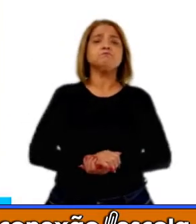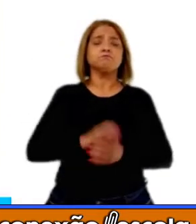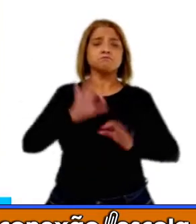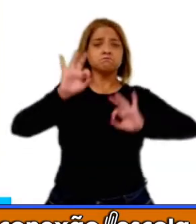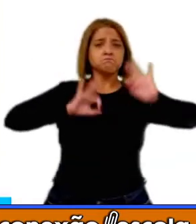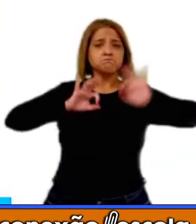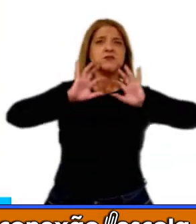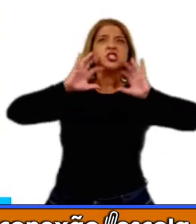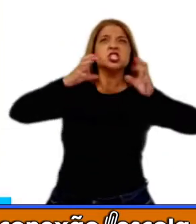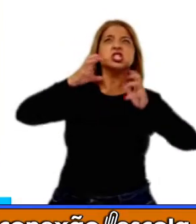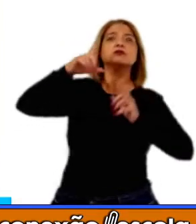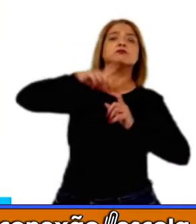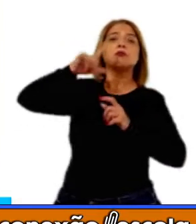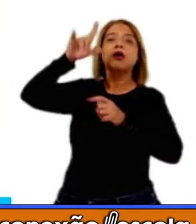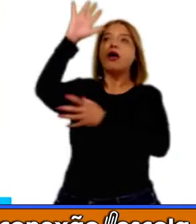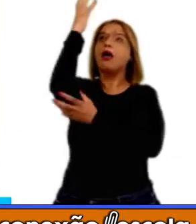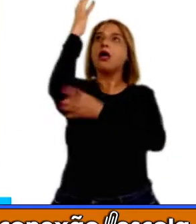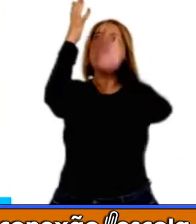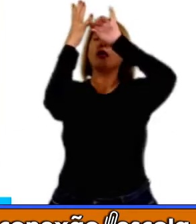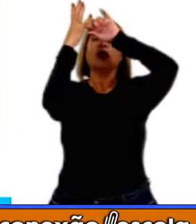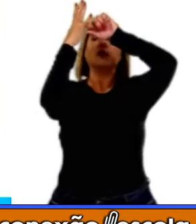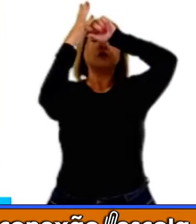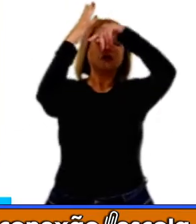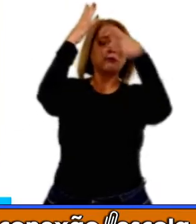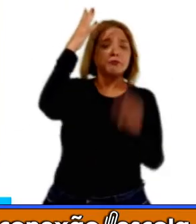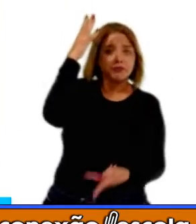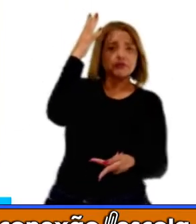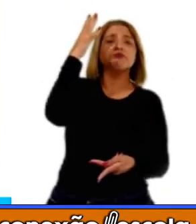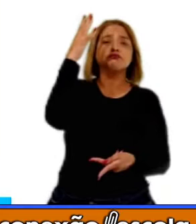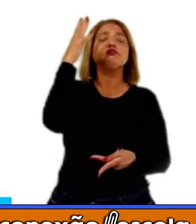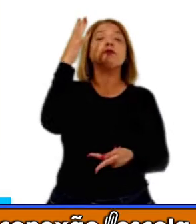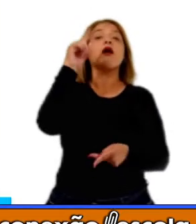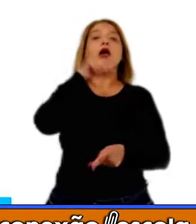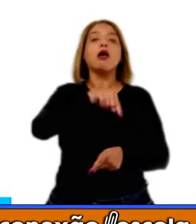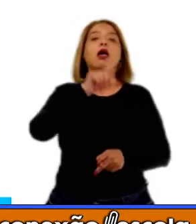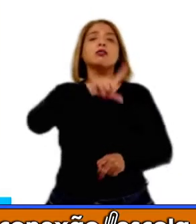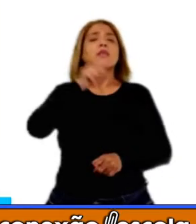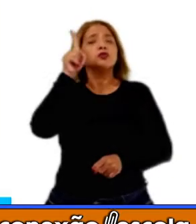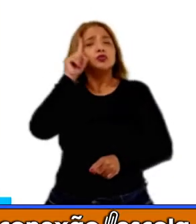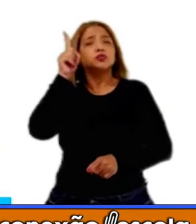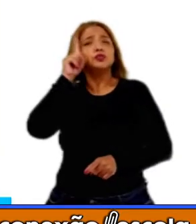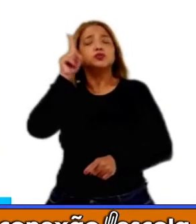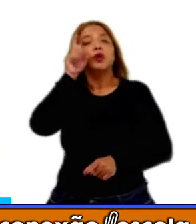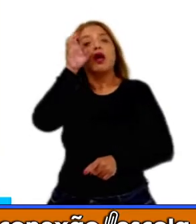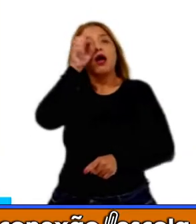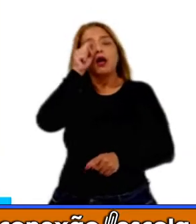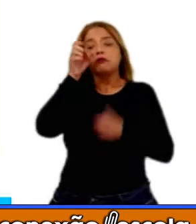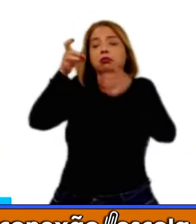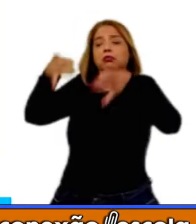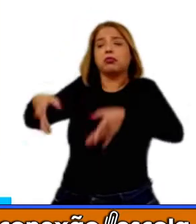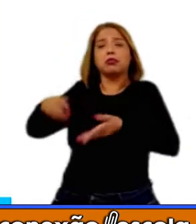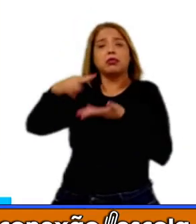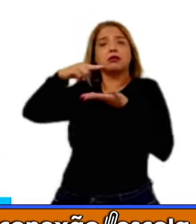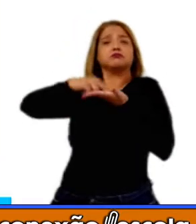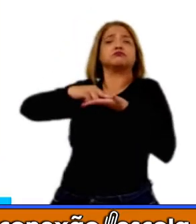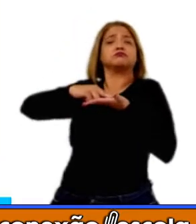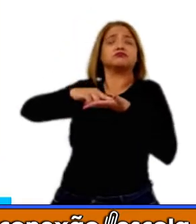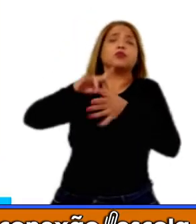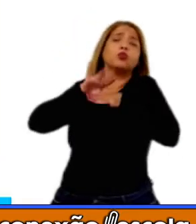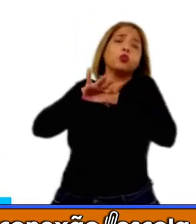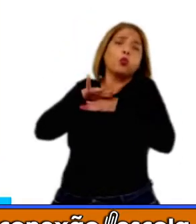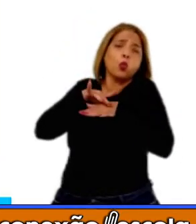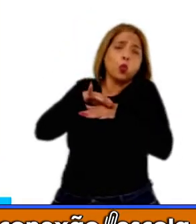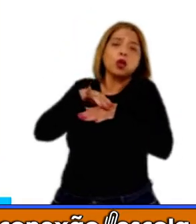árvore e por muitos dias esteve de cama seriamente enferma e, como não podia